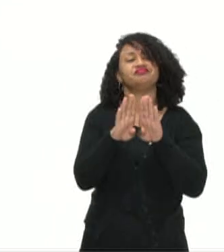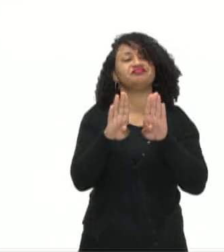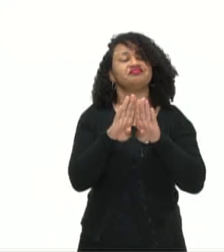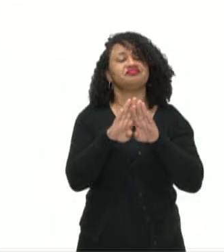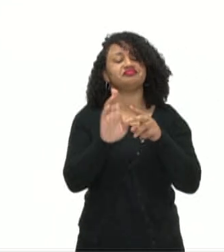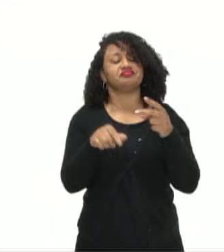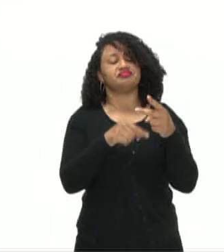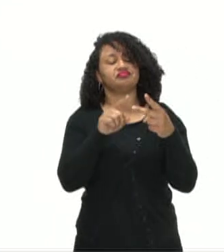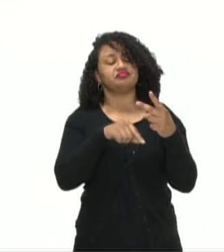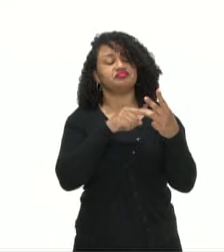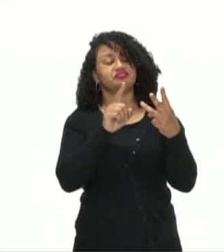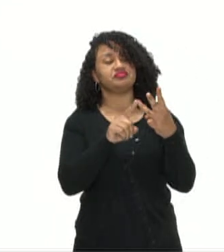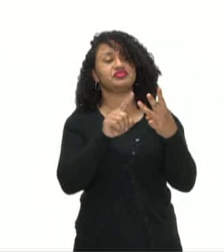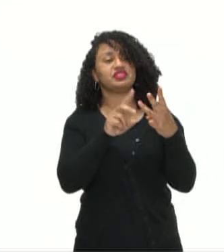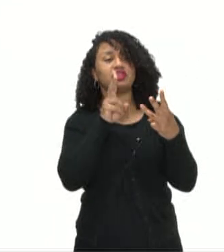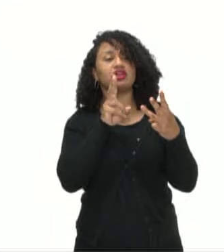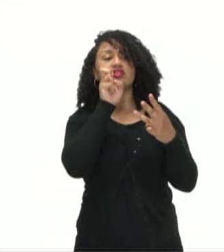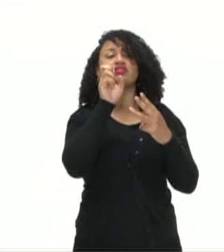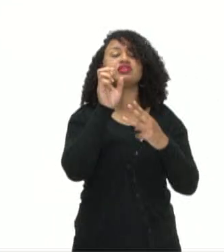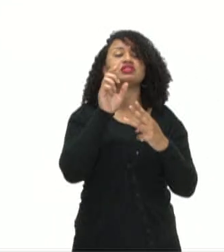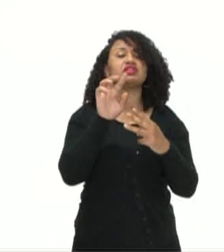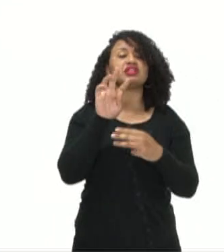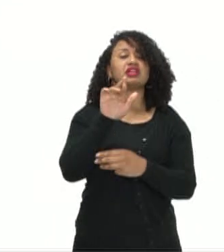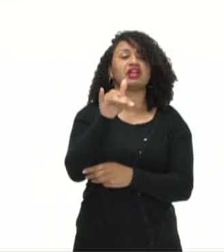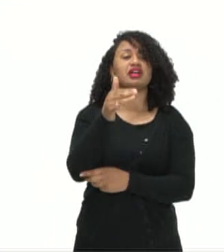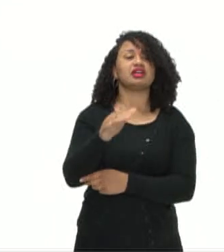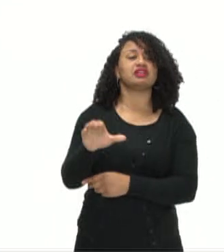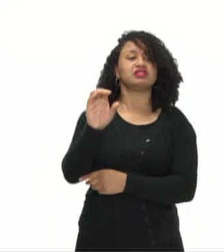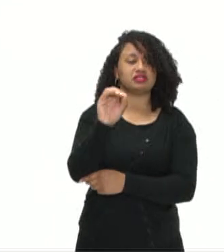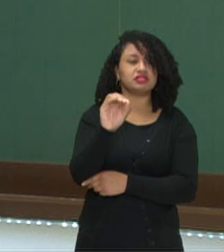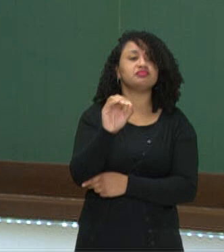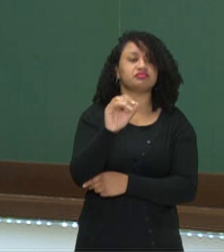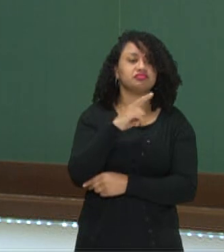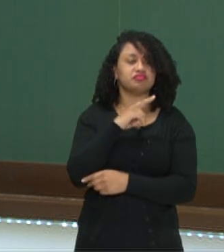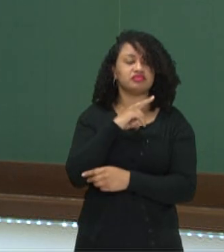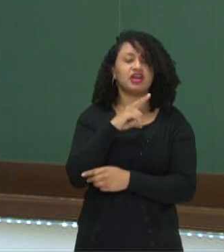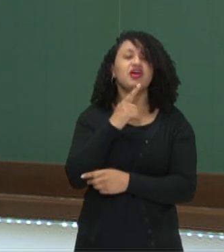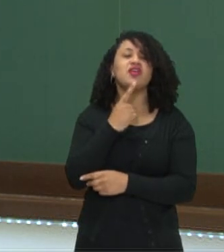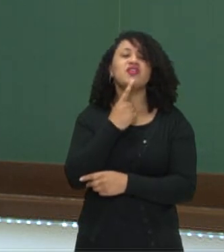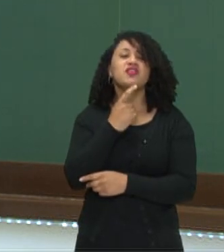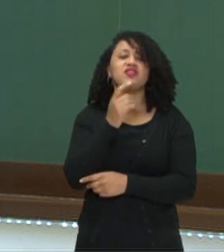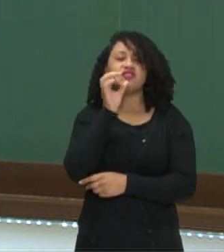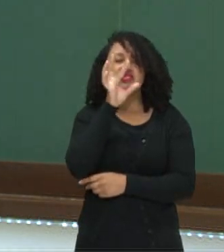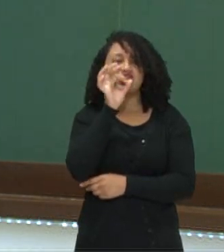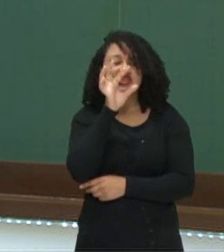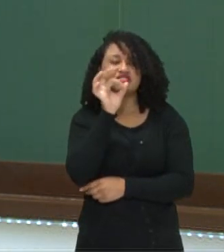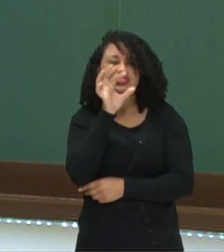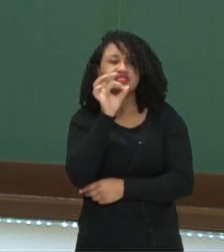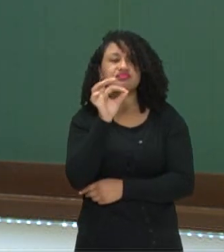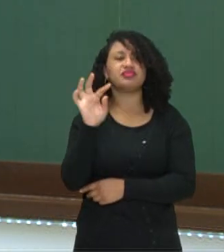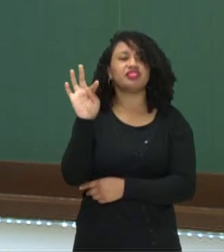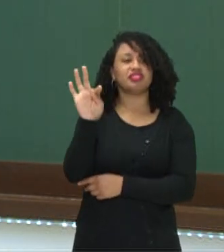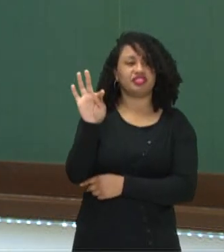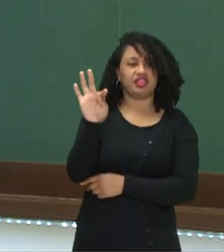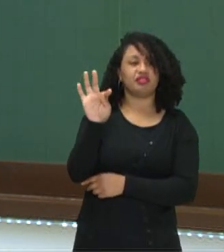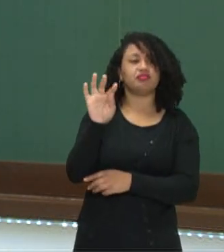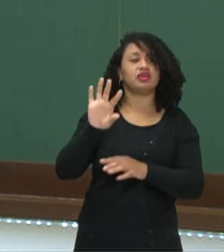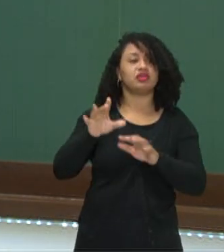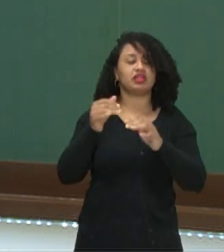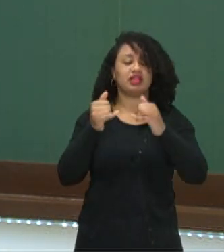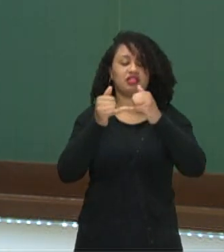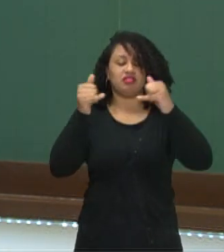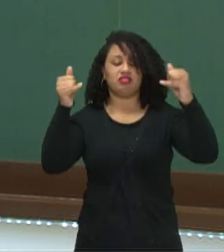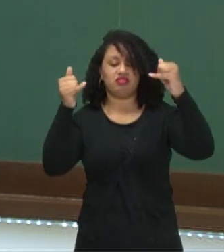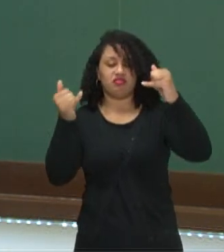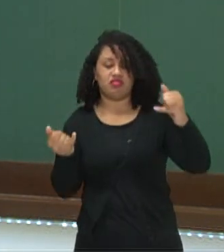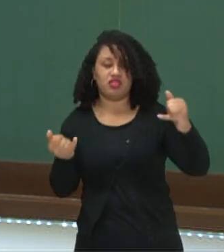famosa força de tração. Essa força de tração, que está representada por verde aqui, ela acontece ao longo de cabos,